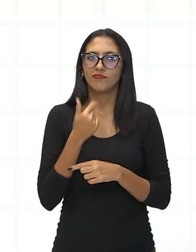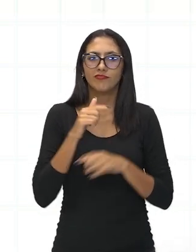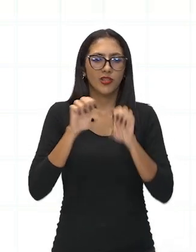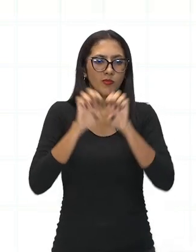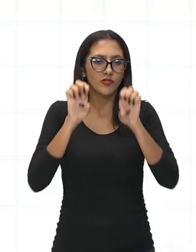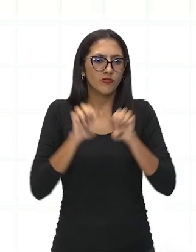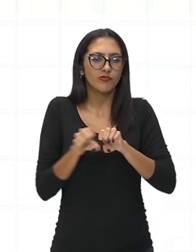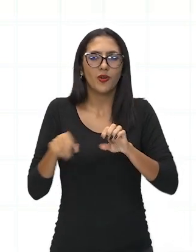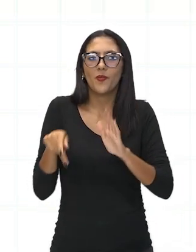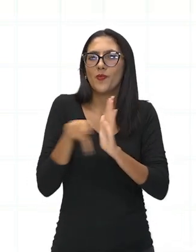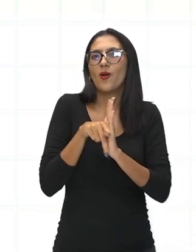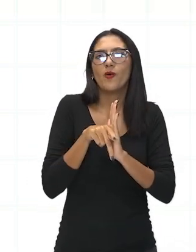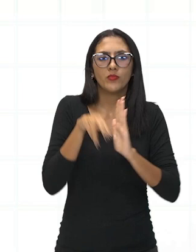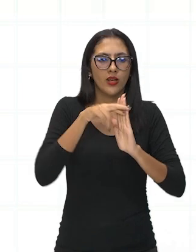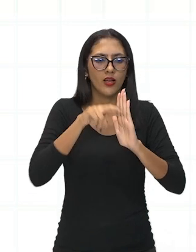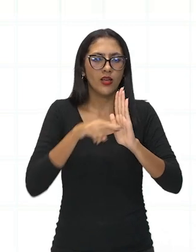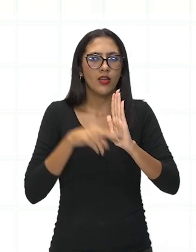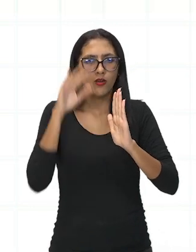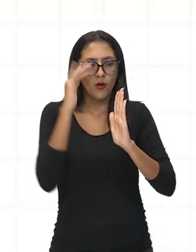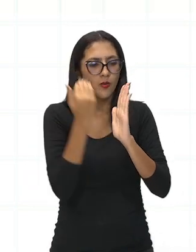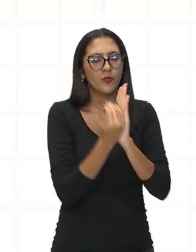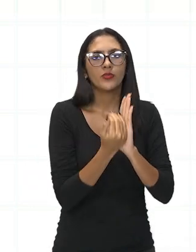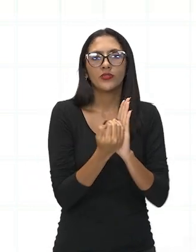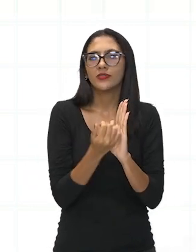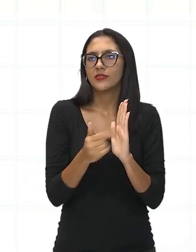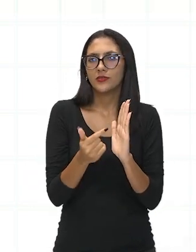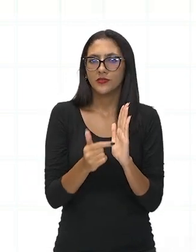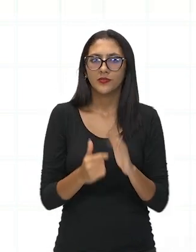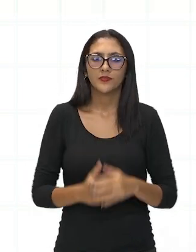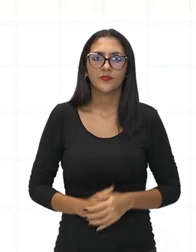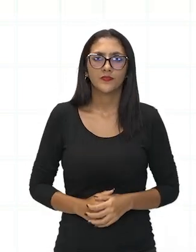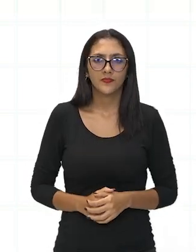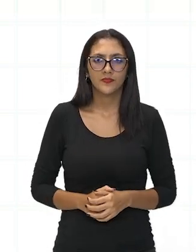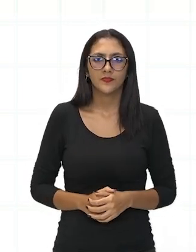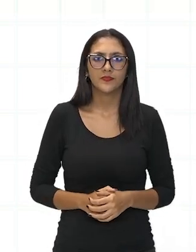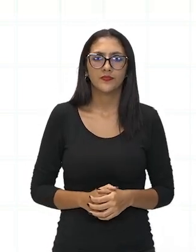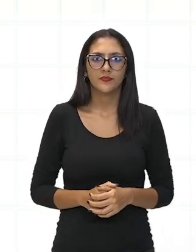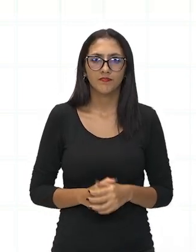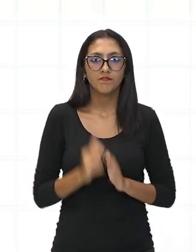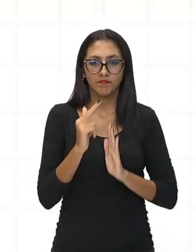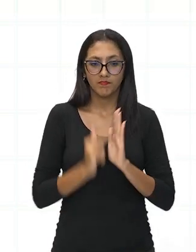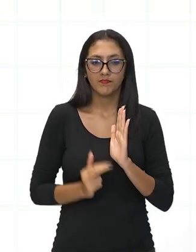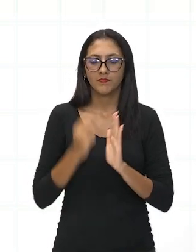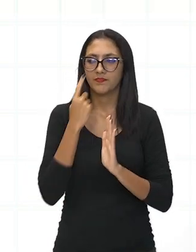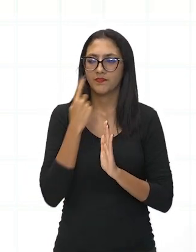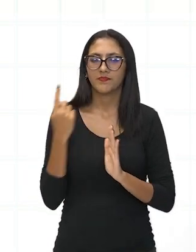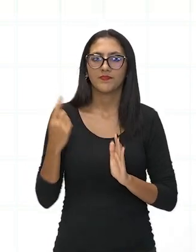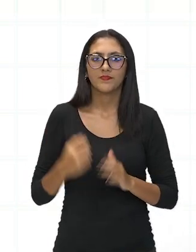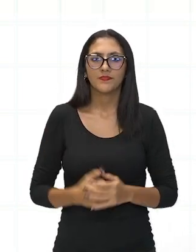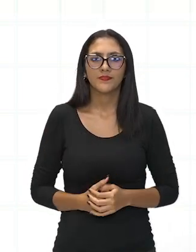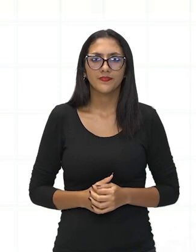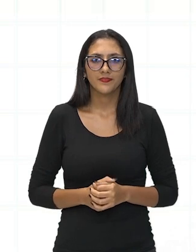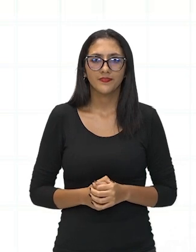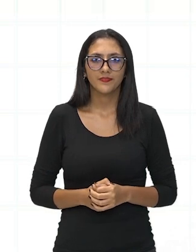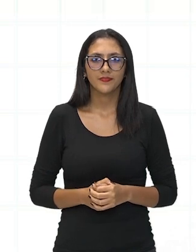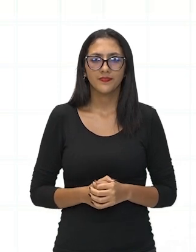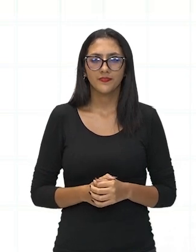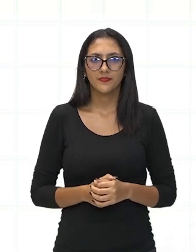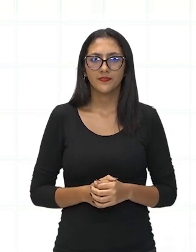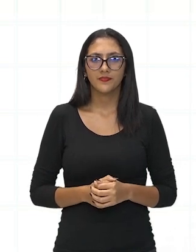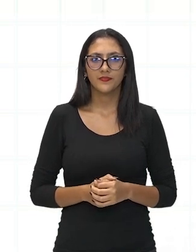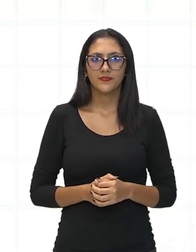fórmula para você saber, tá? Então, made him the star of news reports around